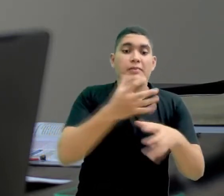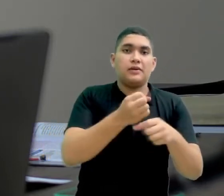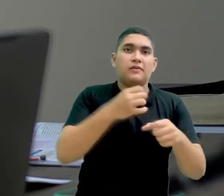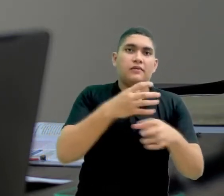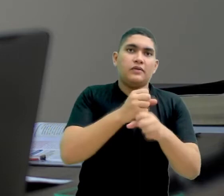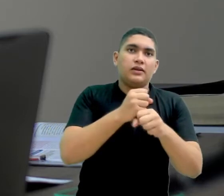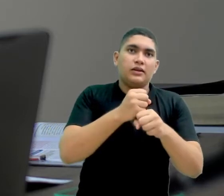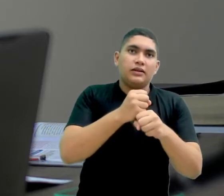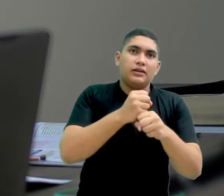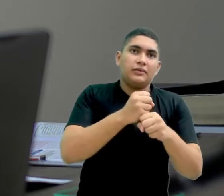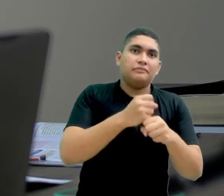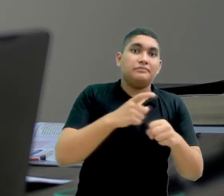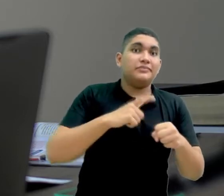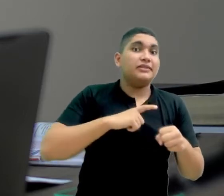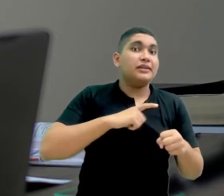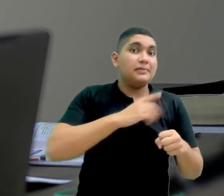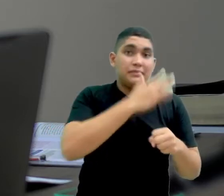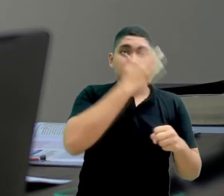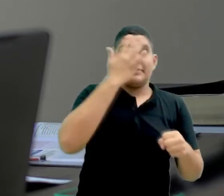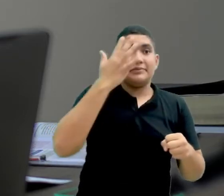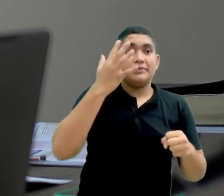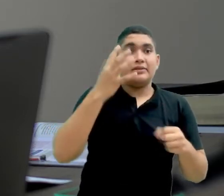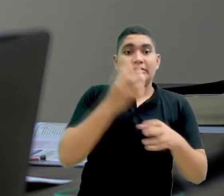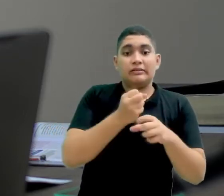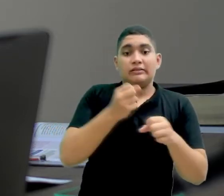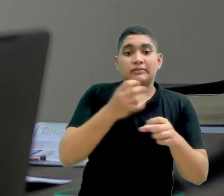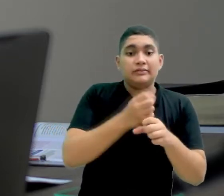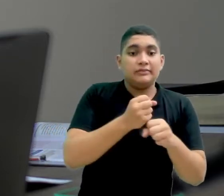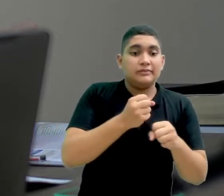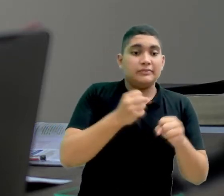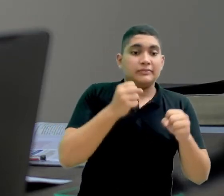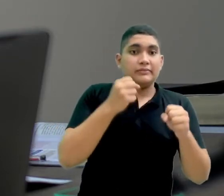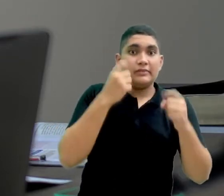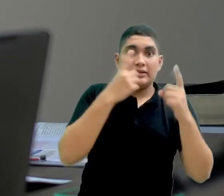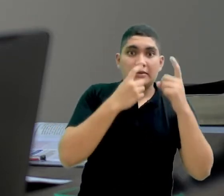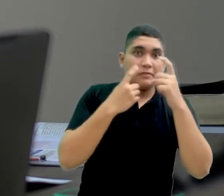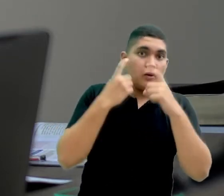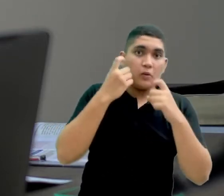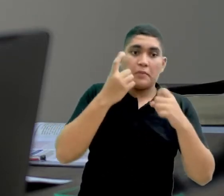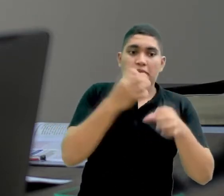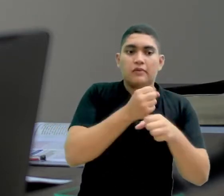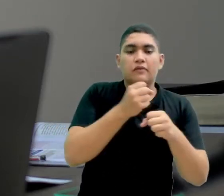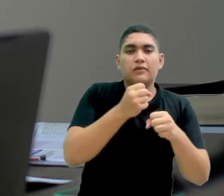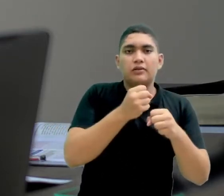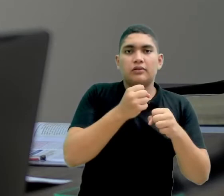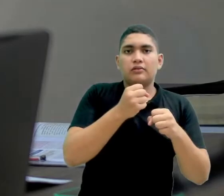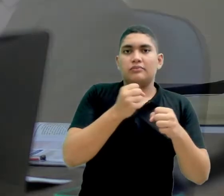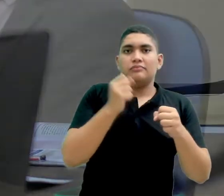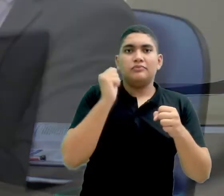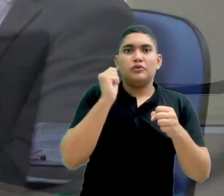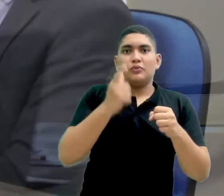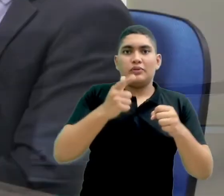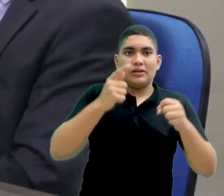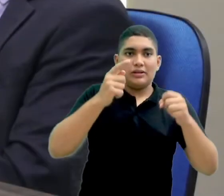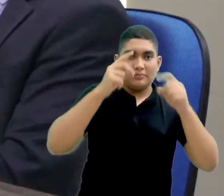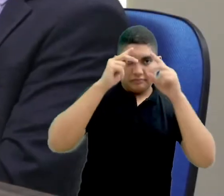preocupa mais com a oferta do que consigo mesmo, né? Como está se apresentando diante de Deus. Isso, exatamente, né?